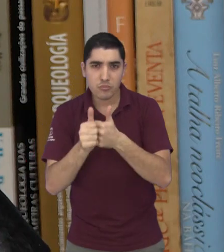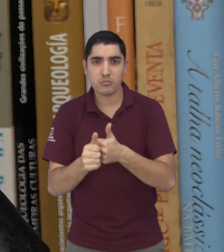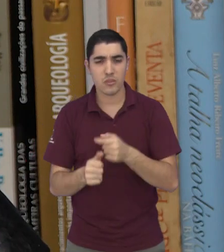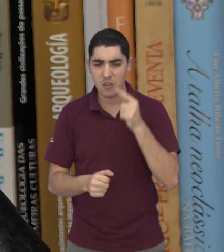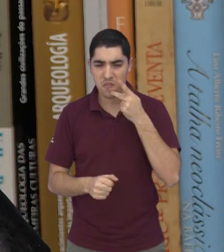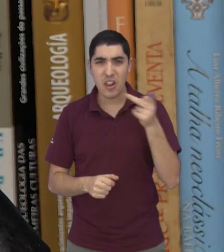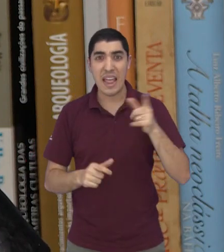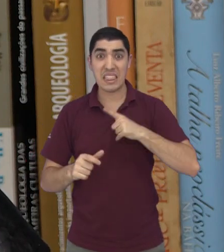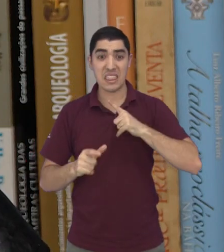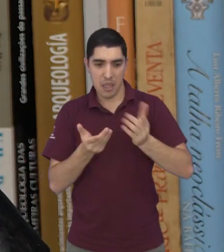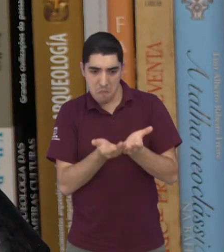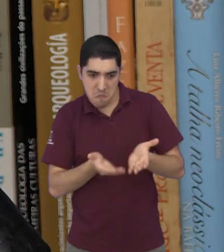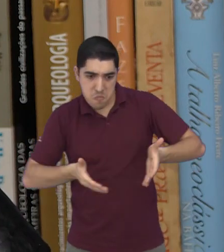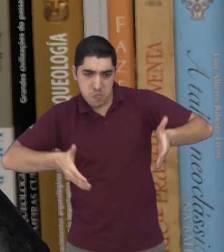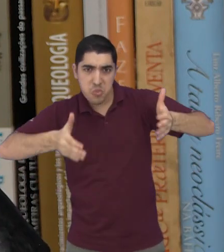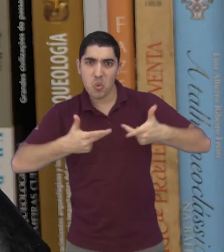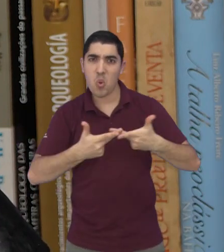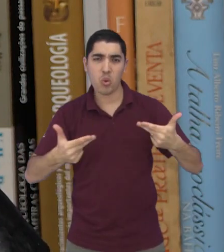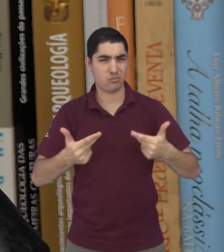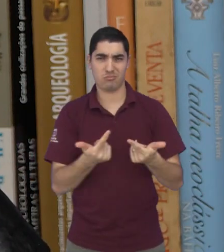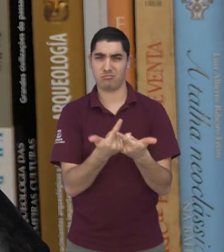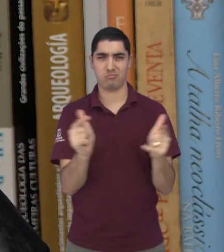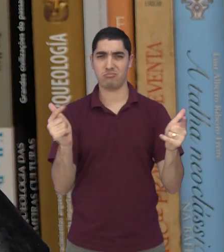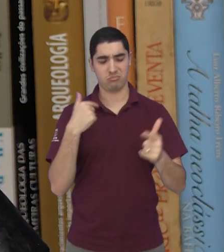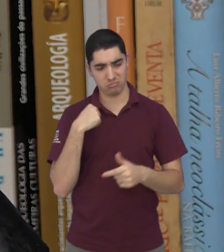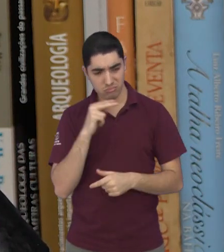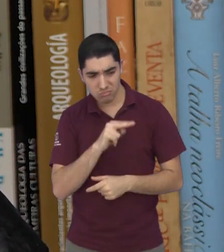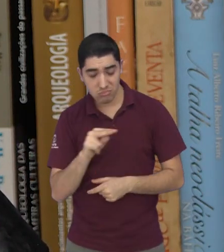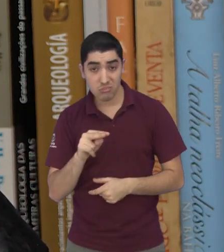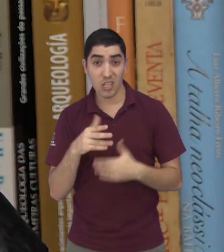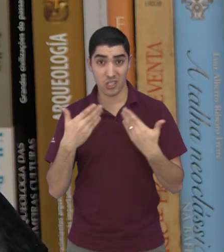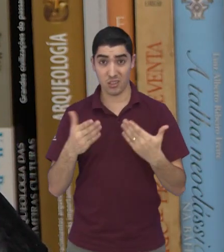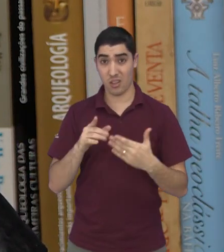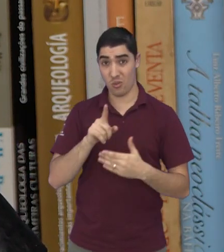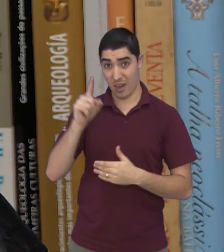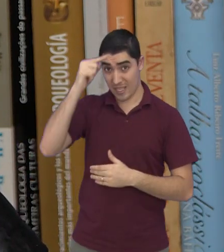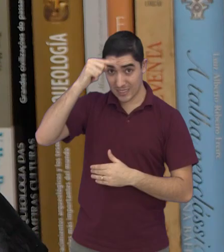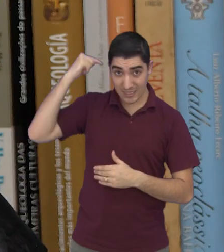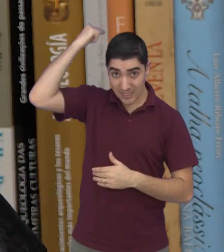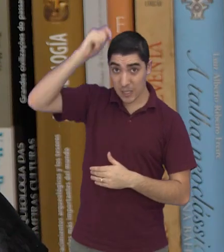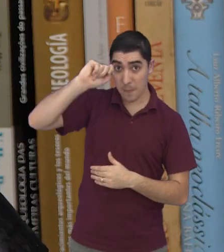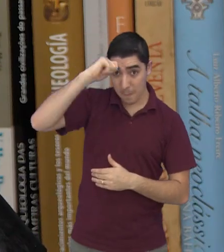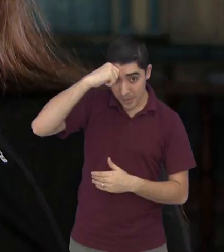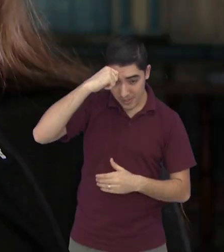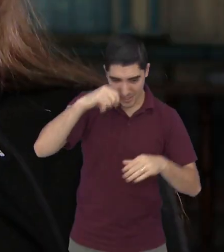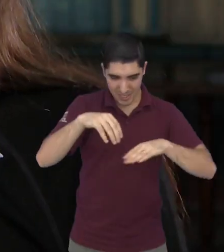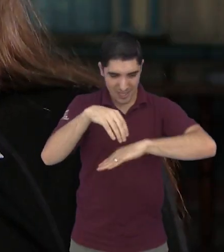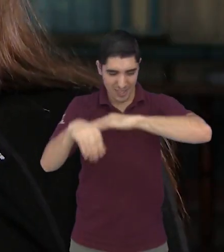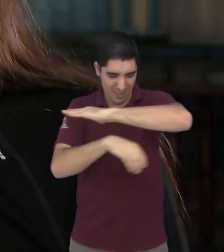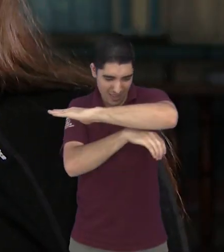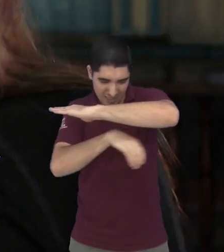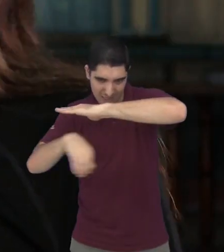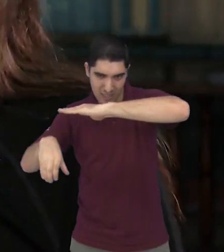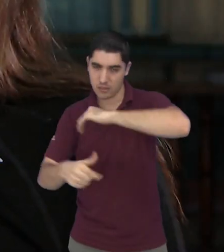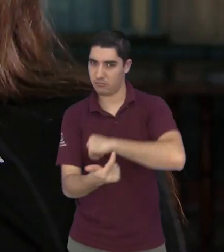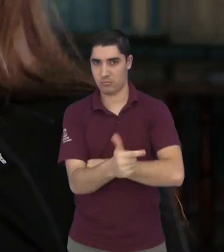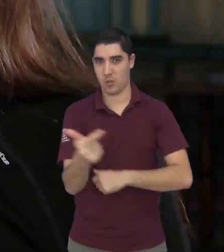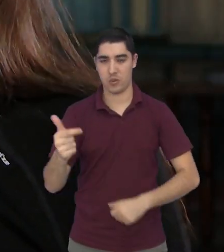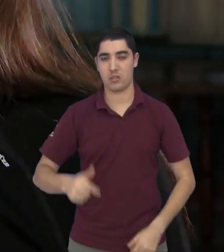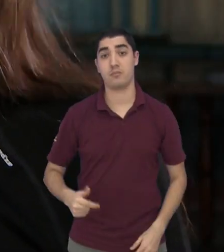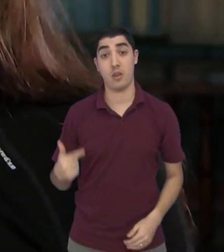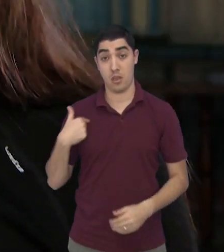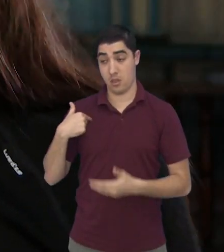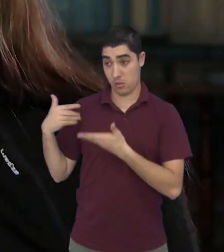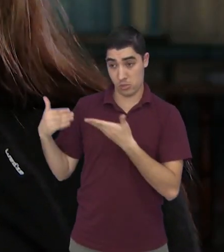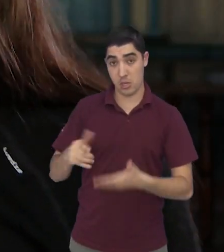alçapão nenhum. E, portanto, o túnel da São Benedito é ficção? Eu entrei aqui em